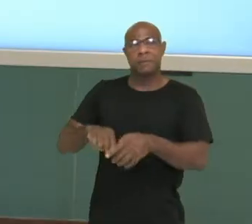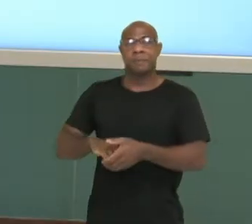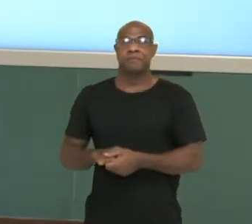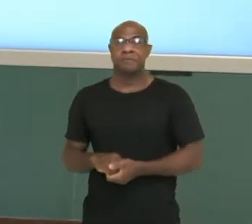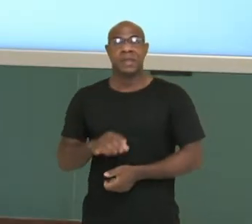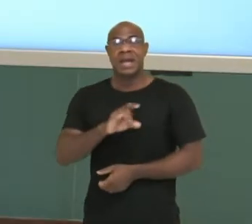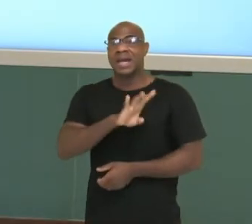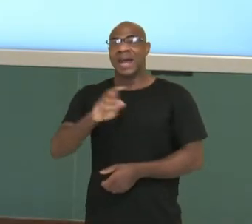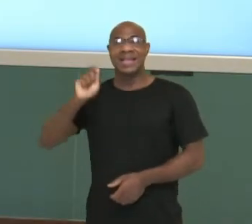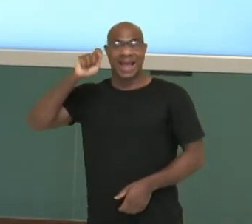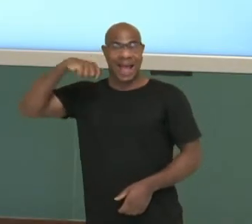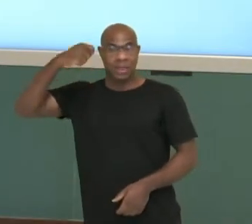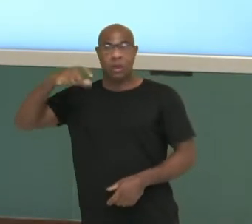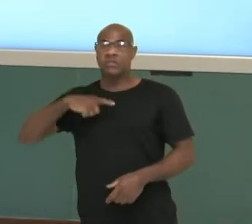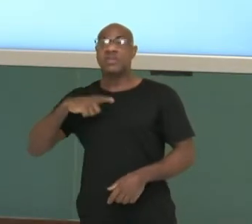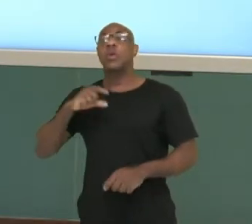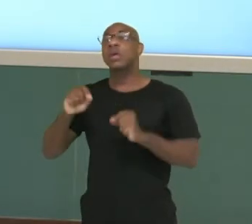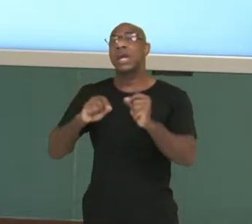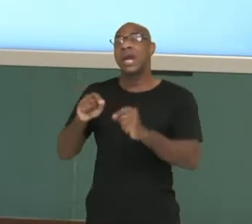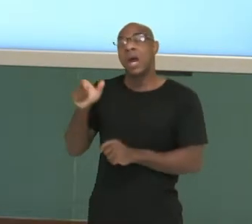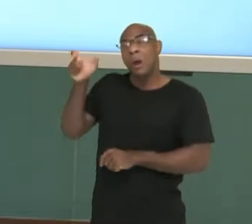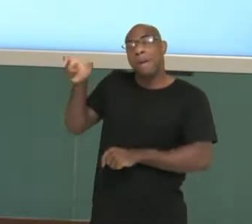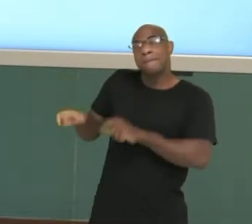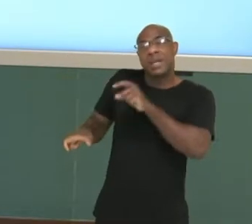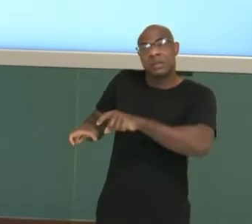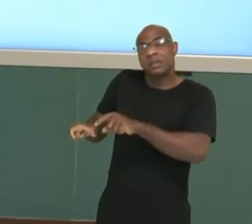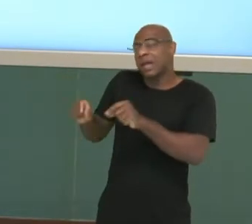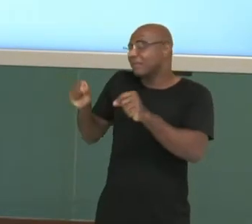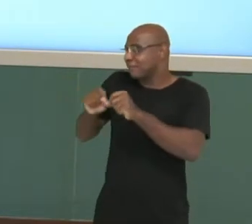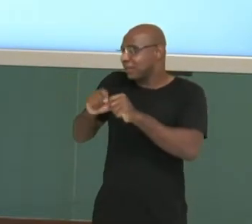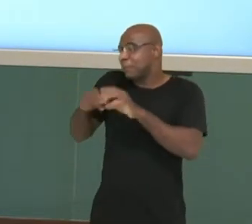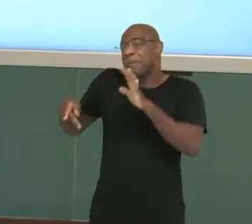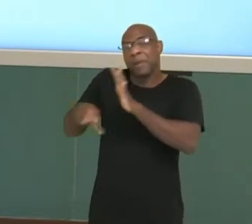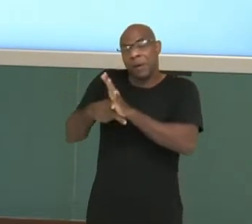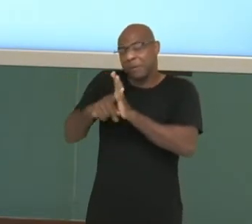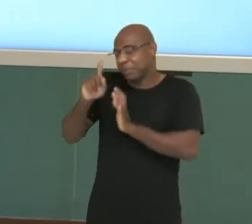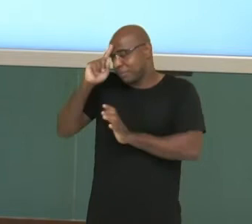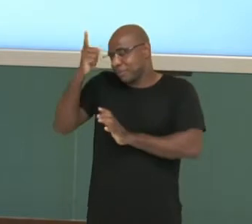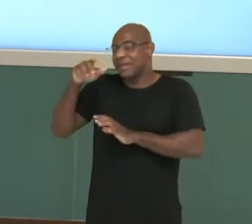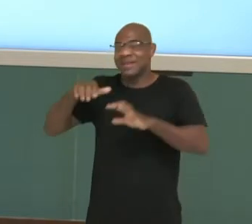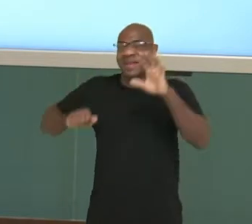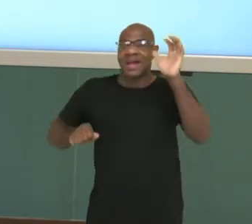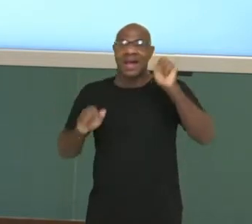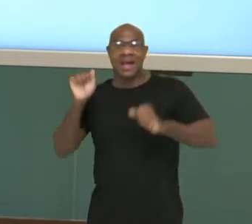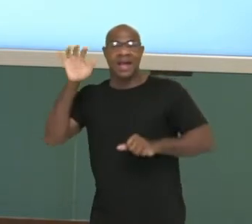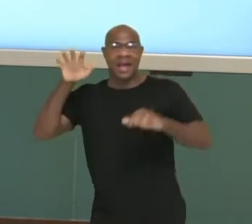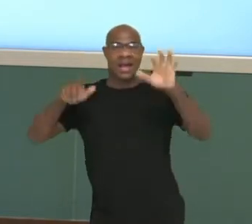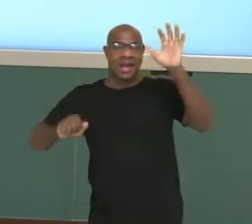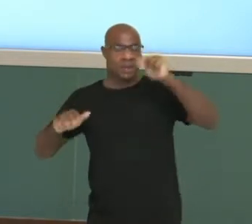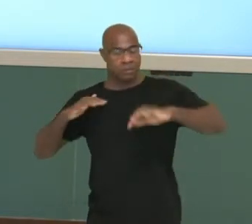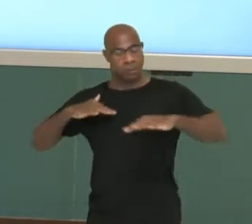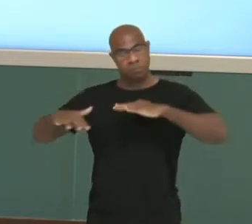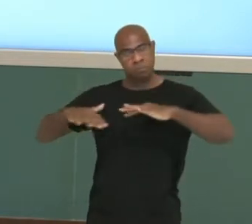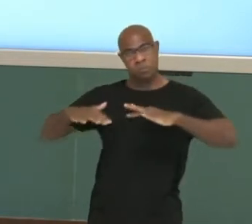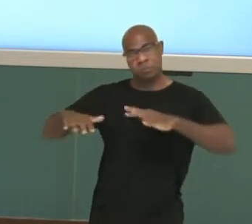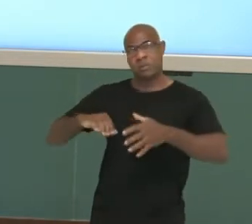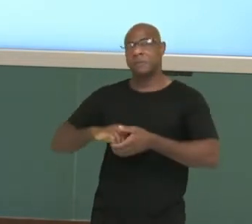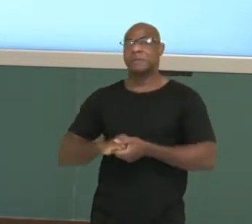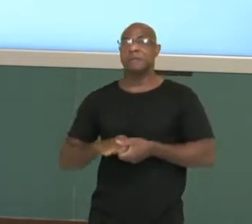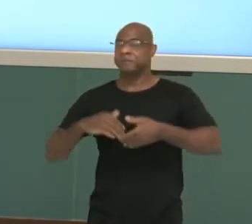cada ator ele tinha um personagem construído ali através da mímica, dos movimentos